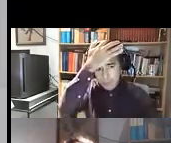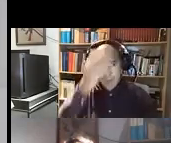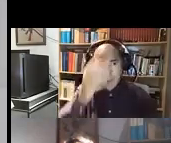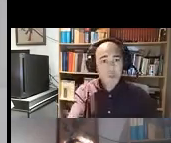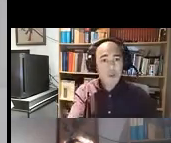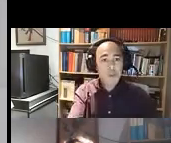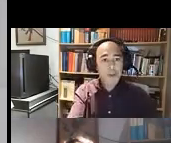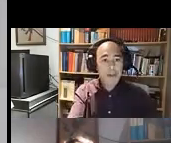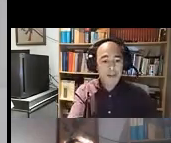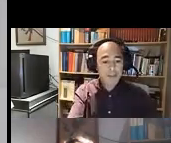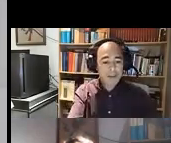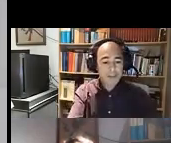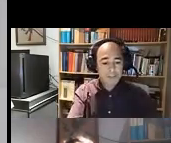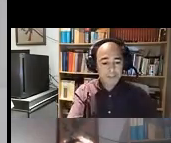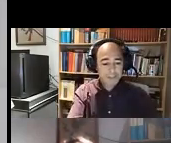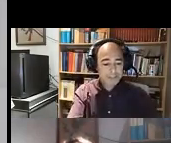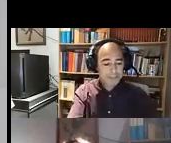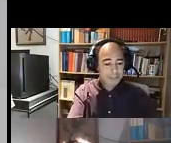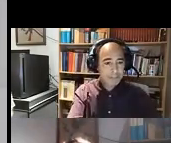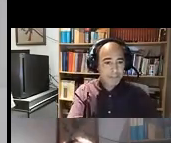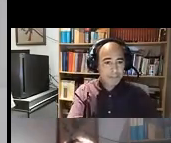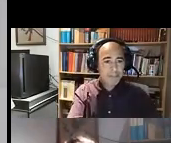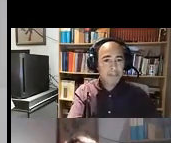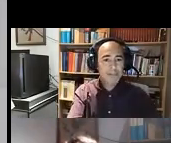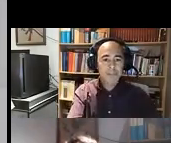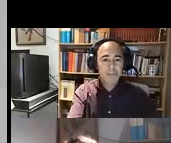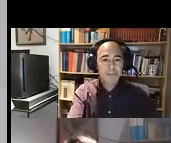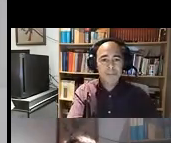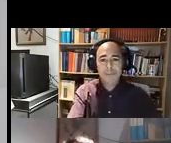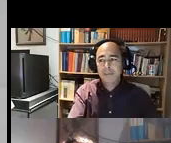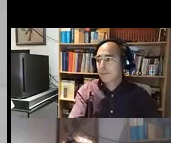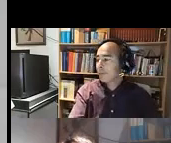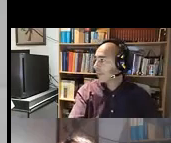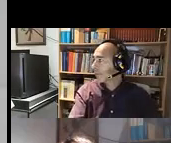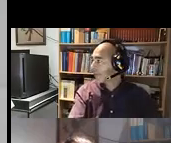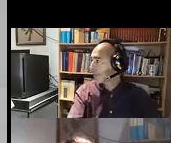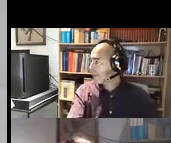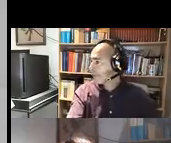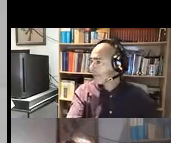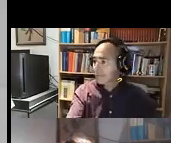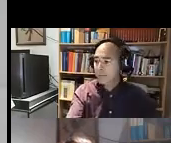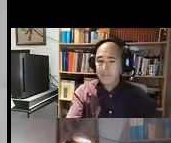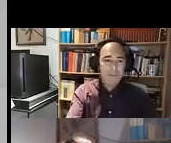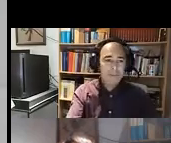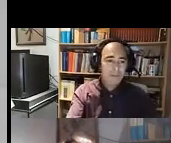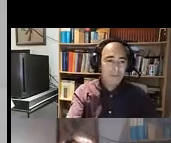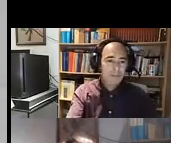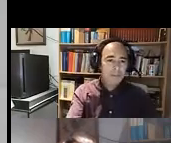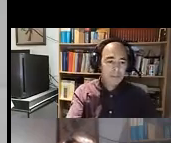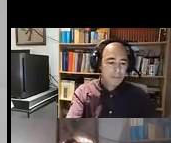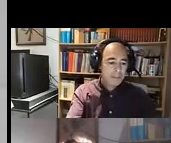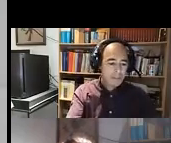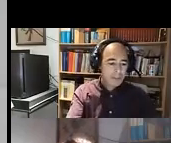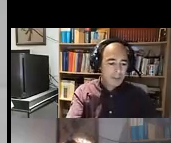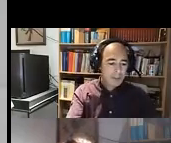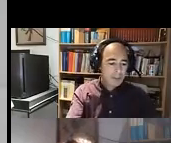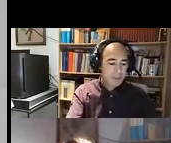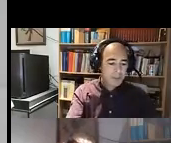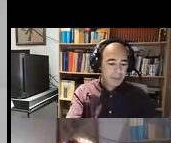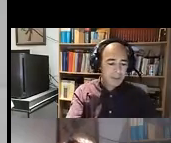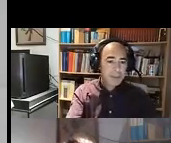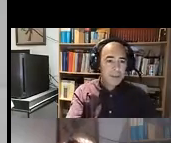Portugal também porque é um país porém não é uma coisa que também gosto imenso da lrf os produtos são certificados pela altíssima qualidade